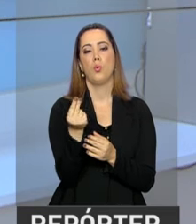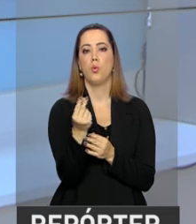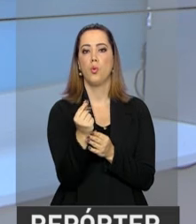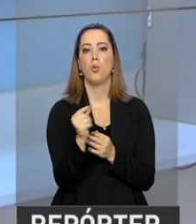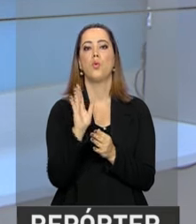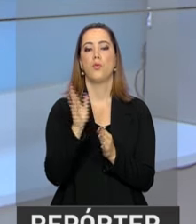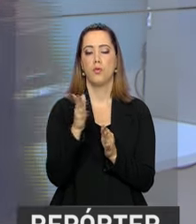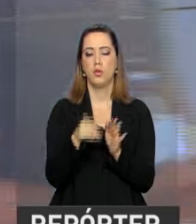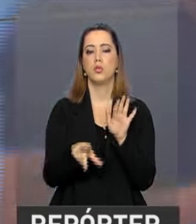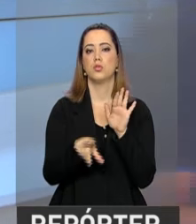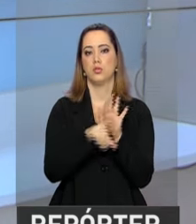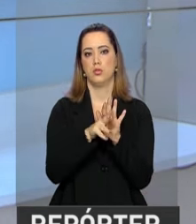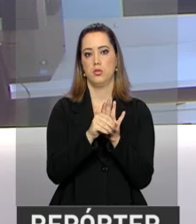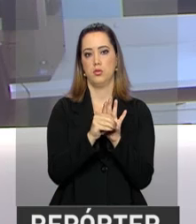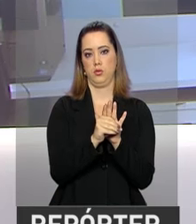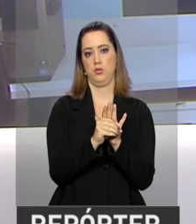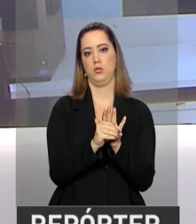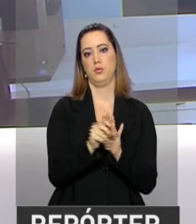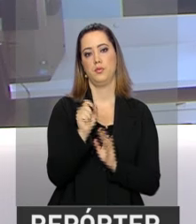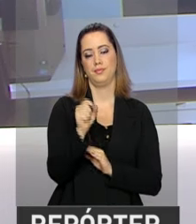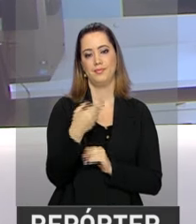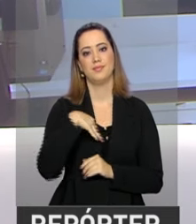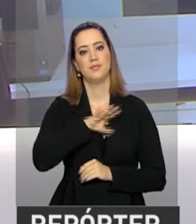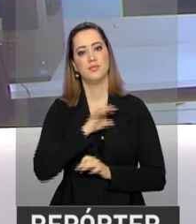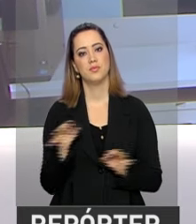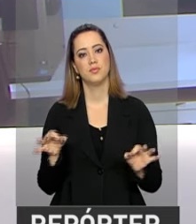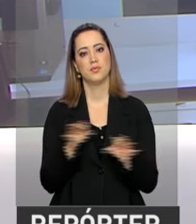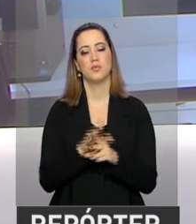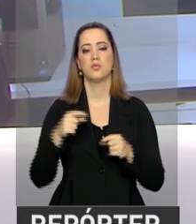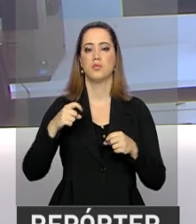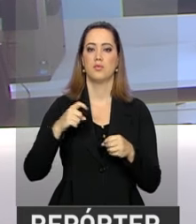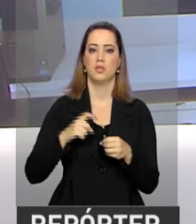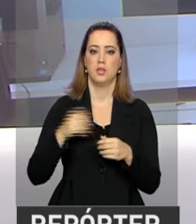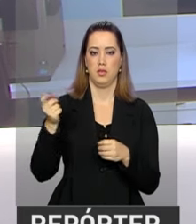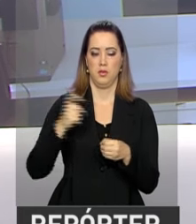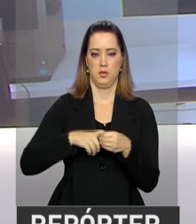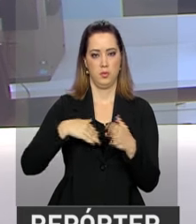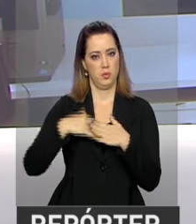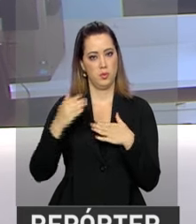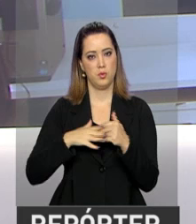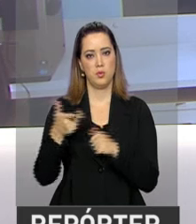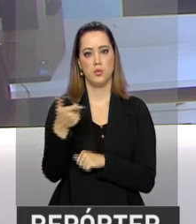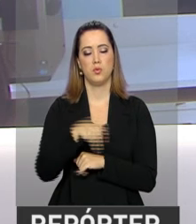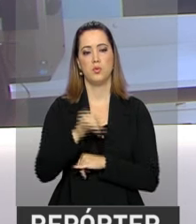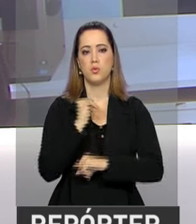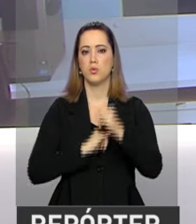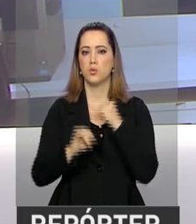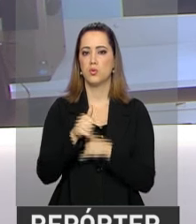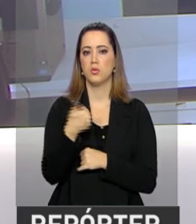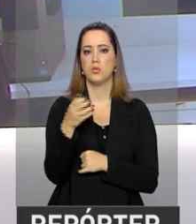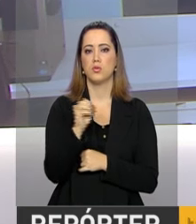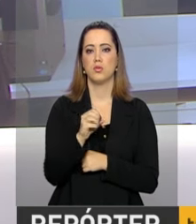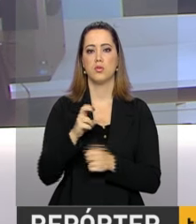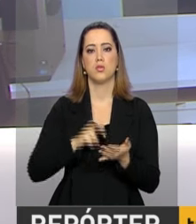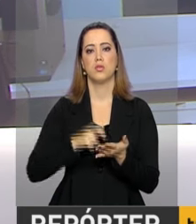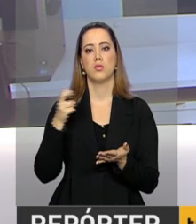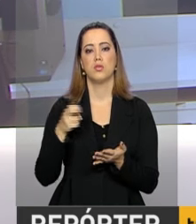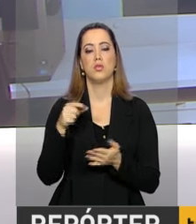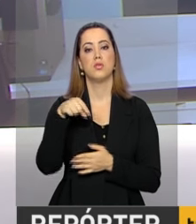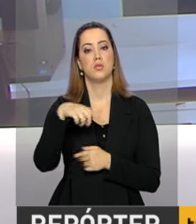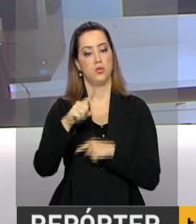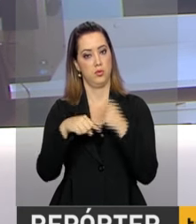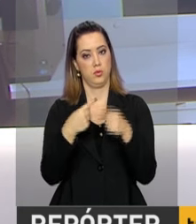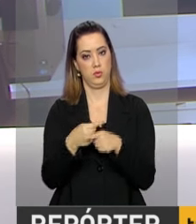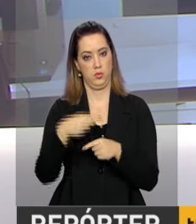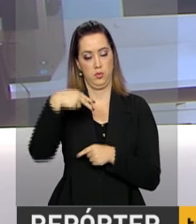de Diretrizes Orçamentárias. E nós ficamos por aqui, voltamos a qualquer momento com outras informações ou às 10 da manhã, na